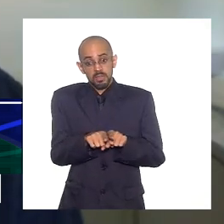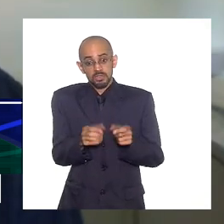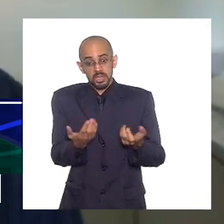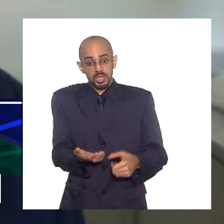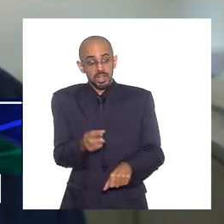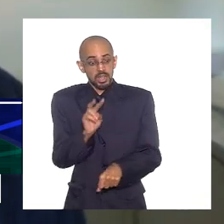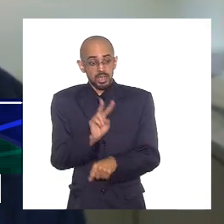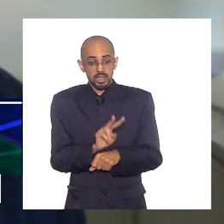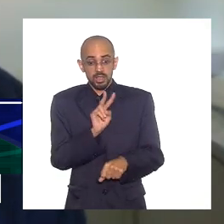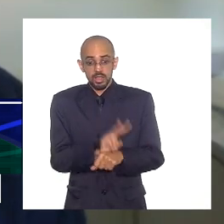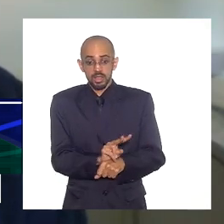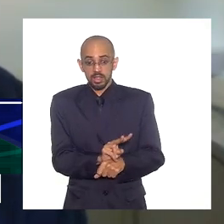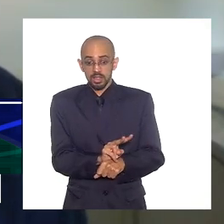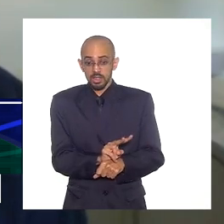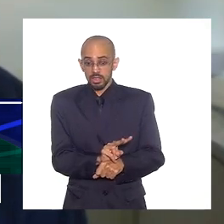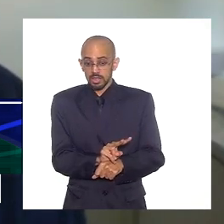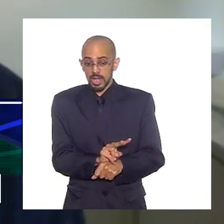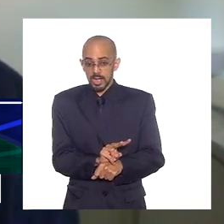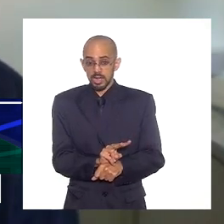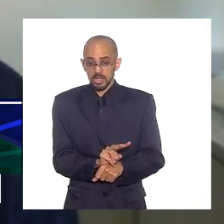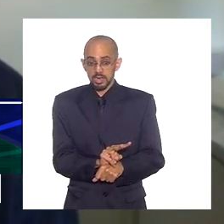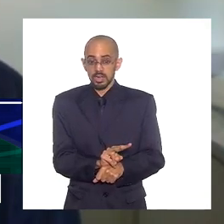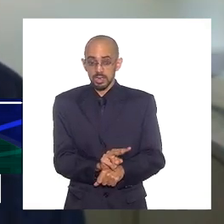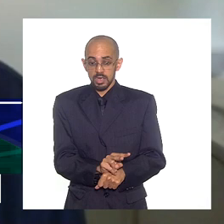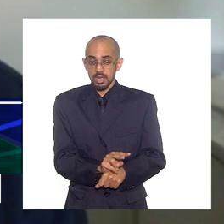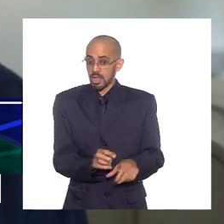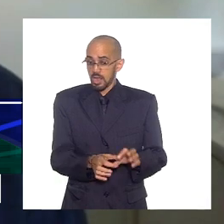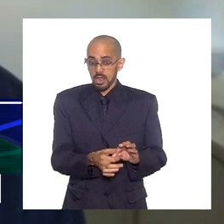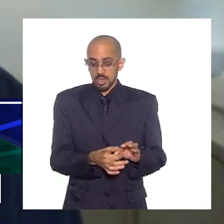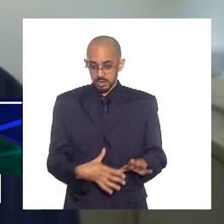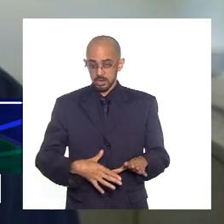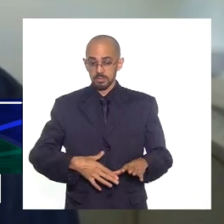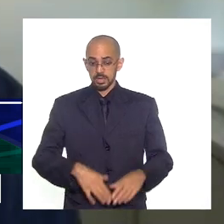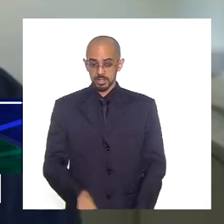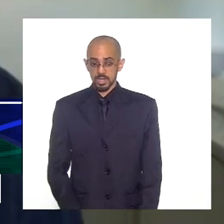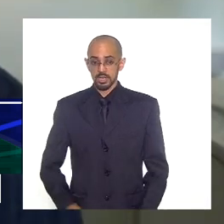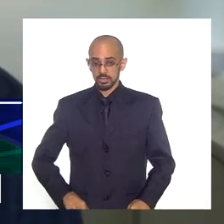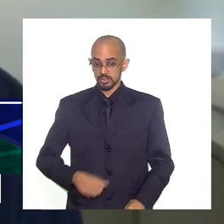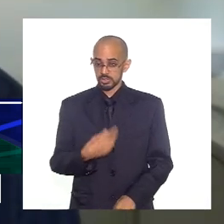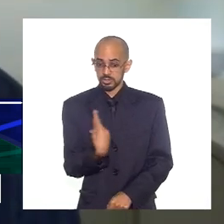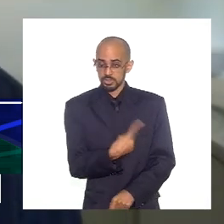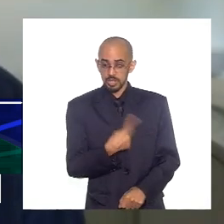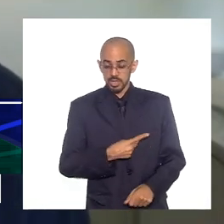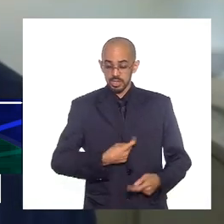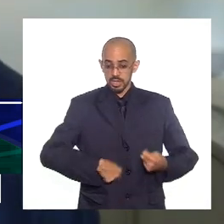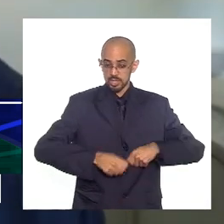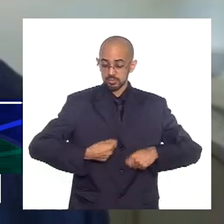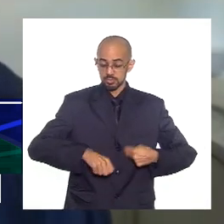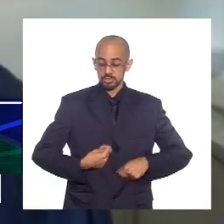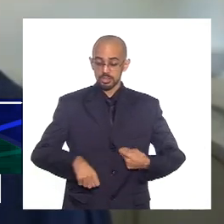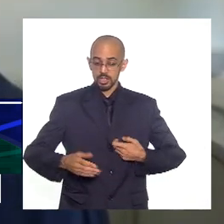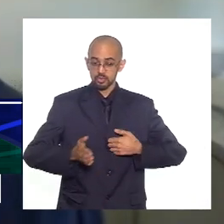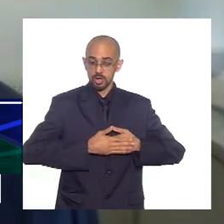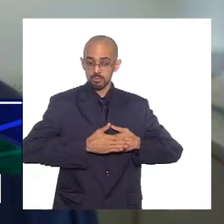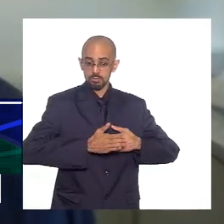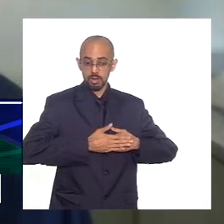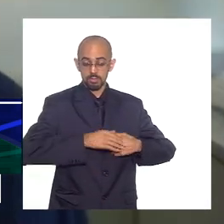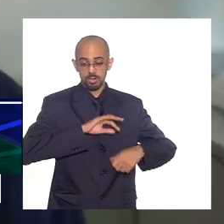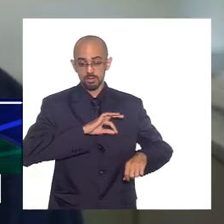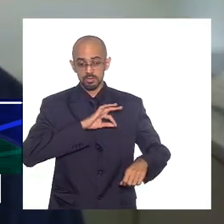a liberdade das pessoas administrarem as suas próprias